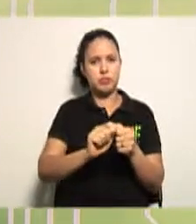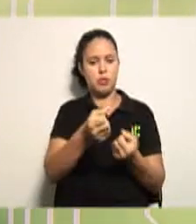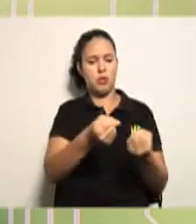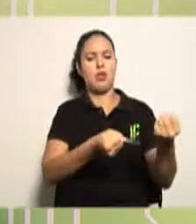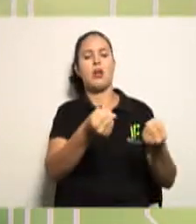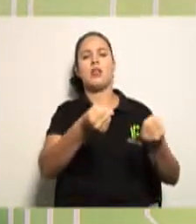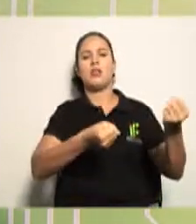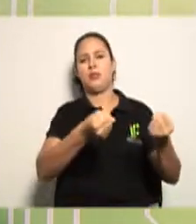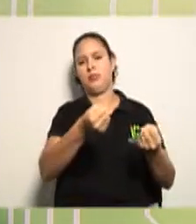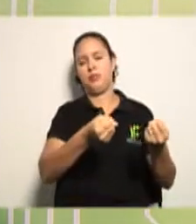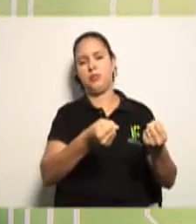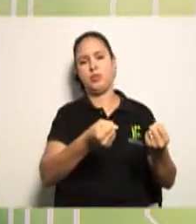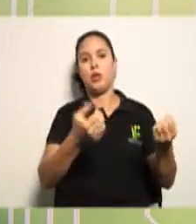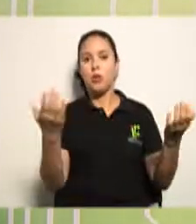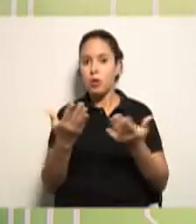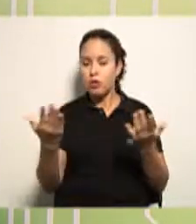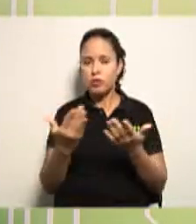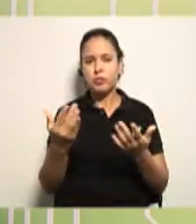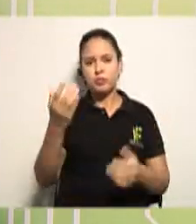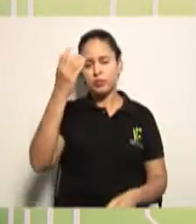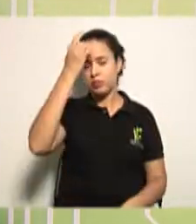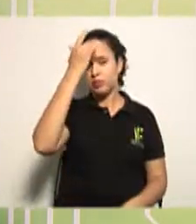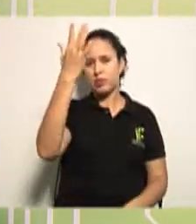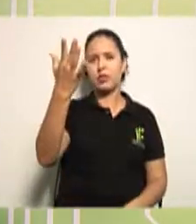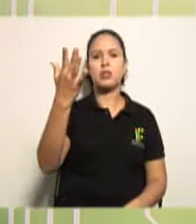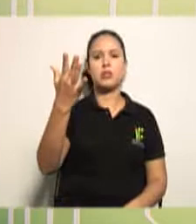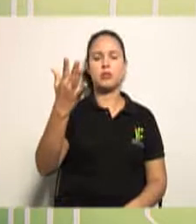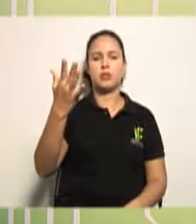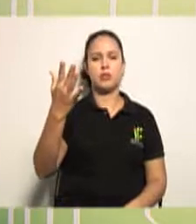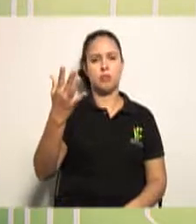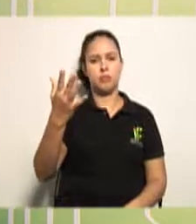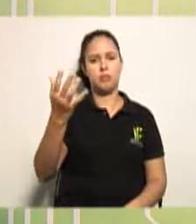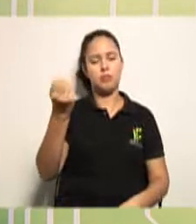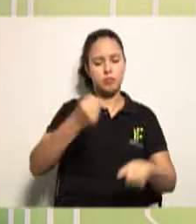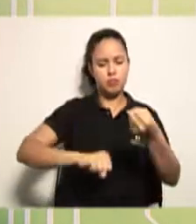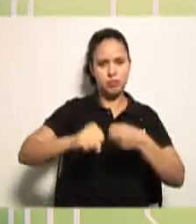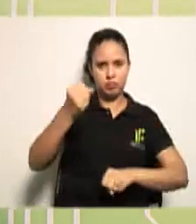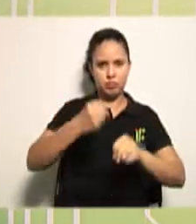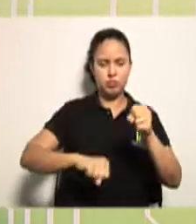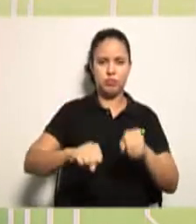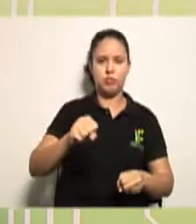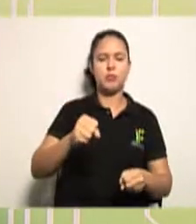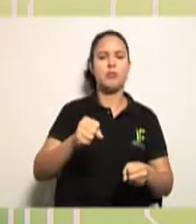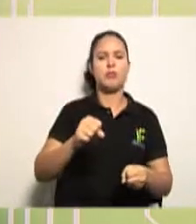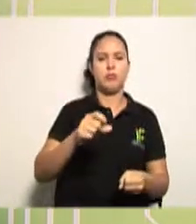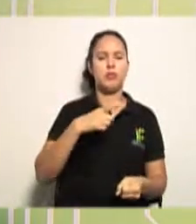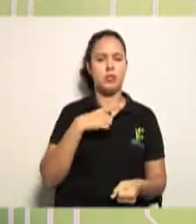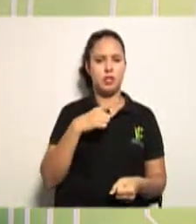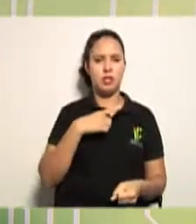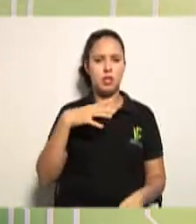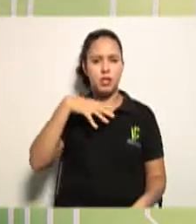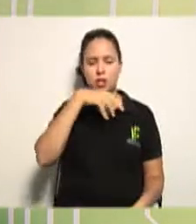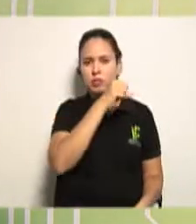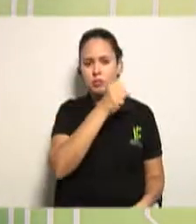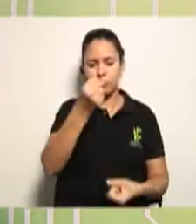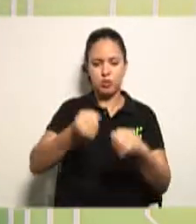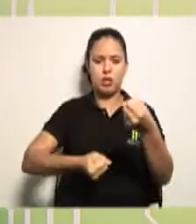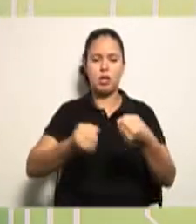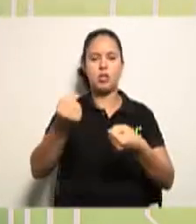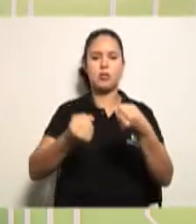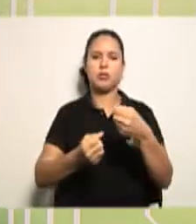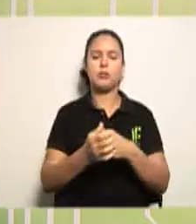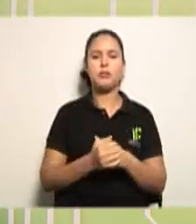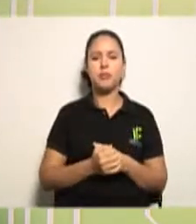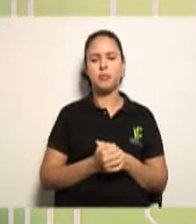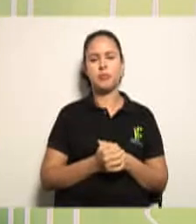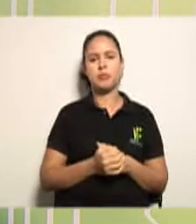trabalhoso. Hoje a gente já tem as linhas de montagem, que foi a evolução. Mas, um carro, talvez... o professor usou um exemplo, eu nem